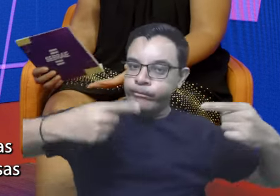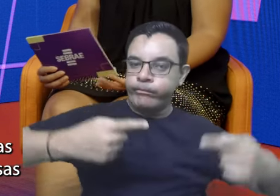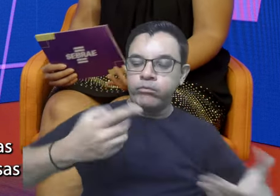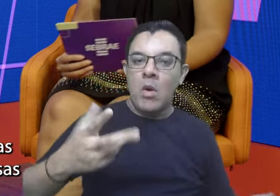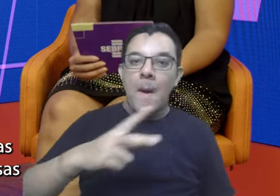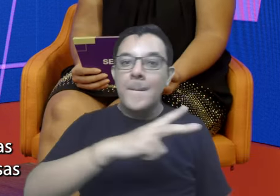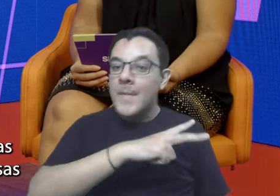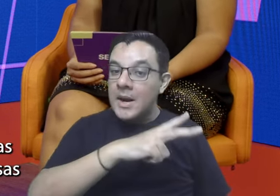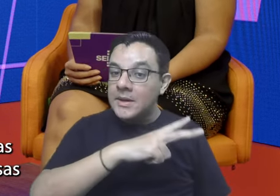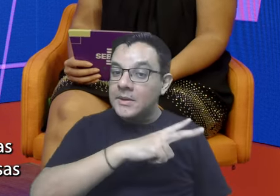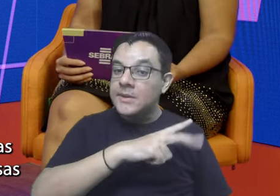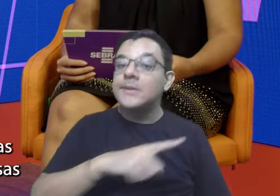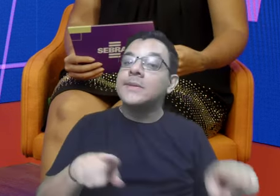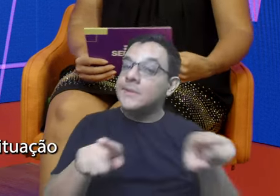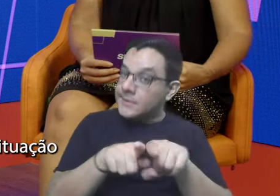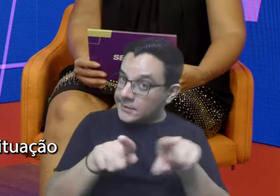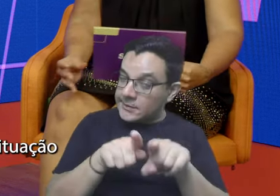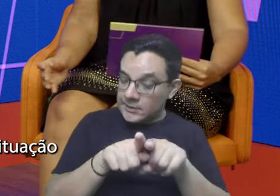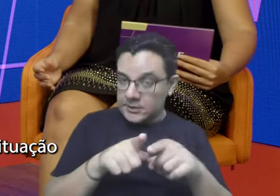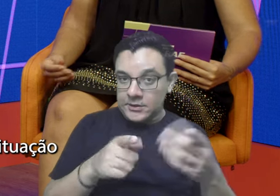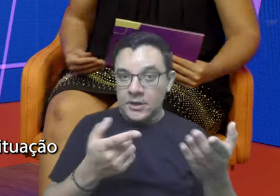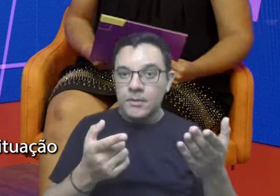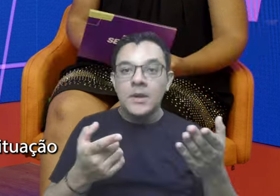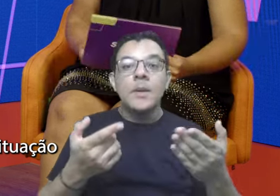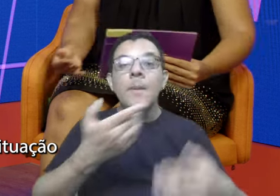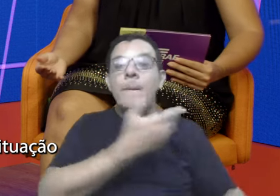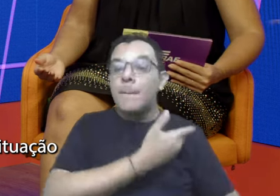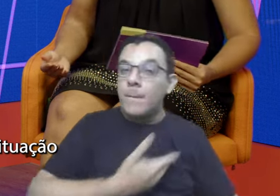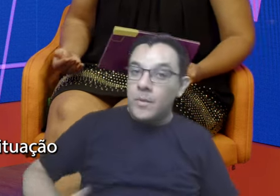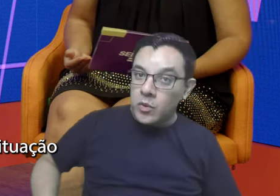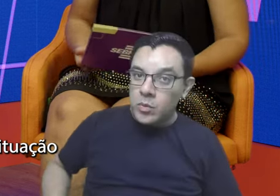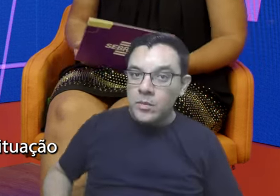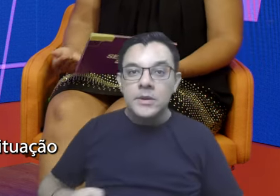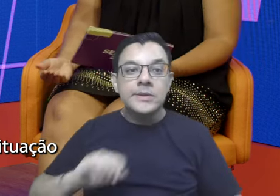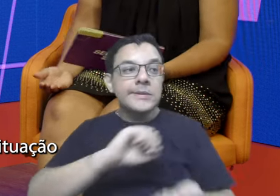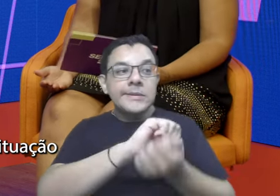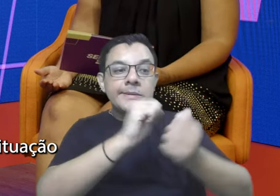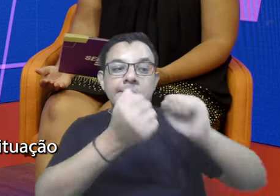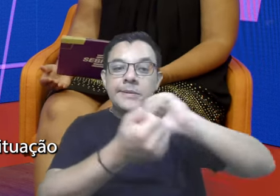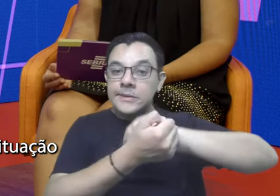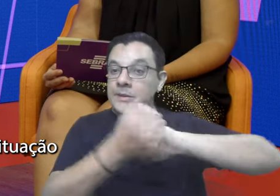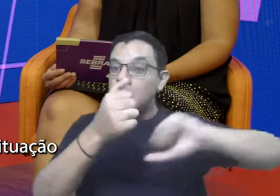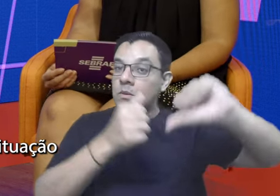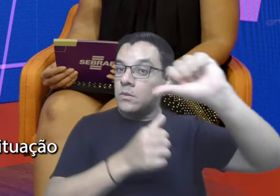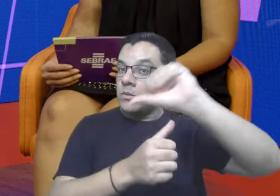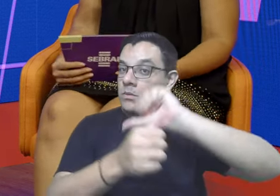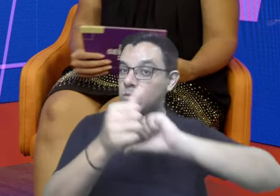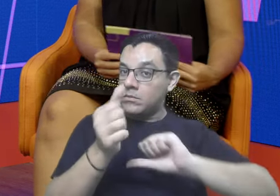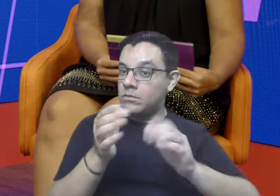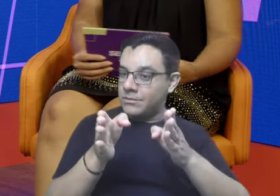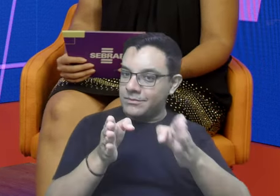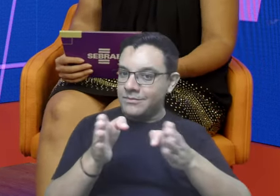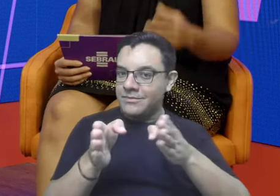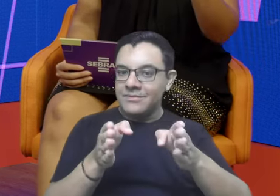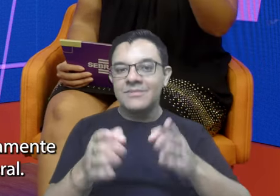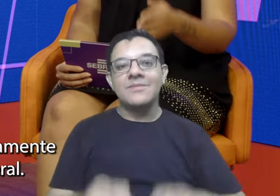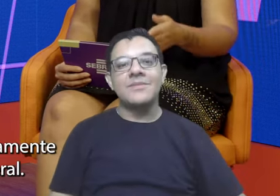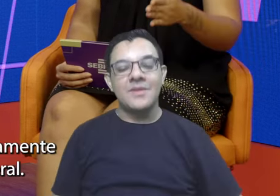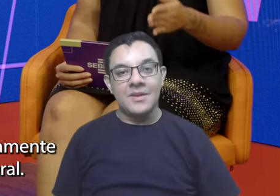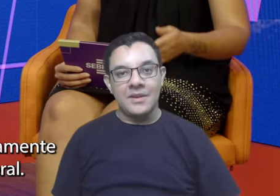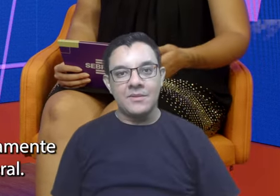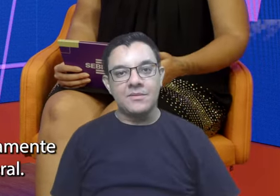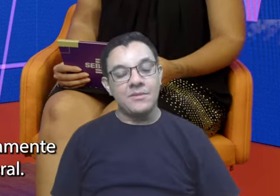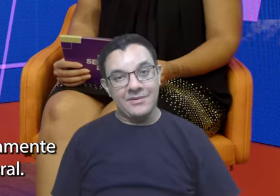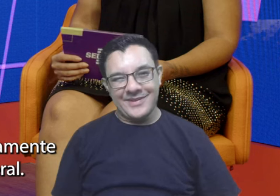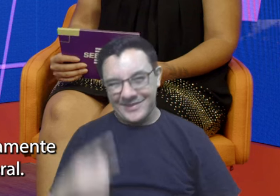privadas também dentro das empresas para ajeitar e tentar mudar essa situação que a gente vive hoje então acho que o covid esse